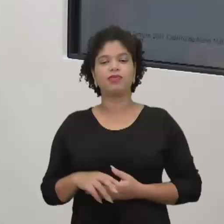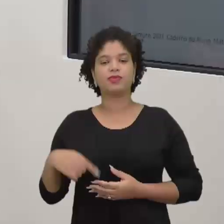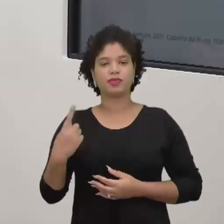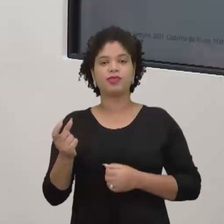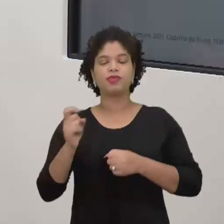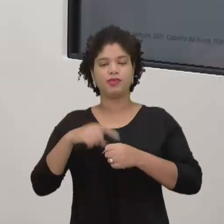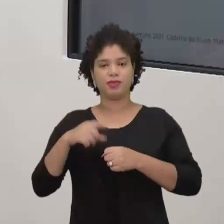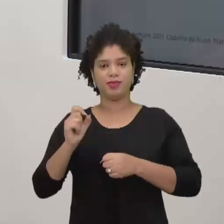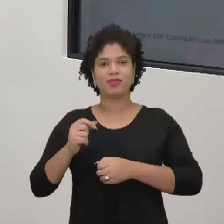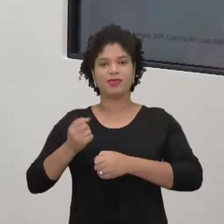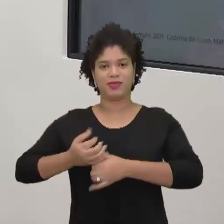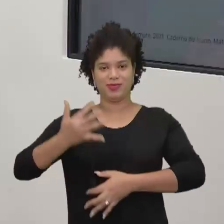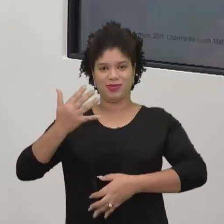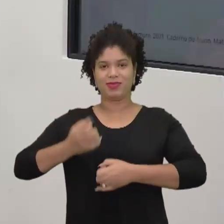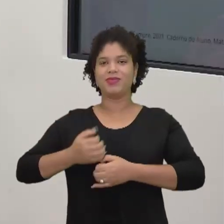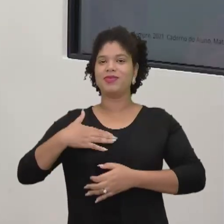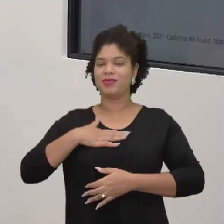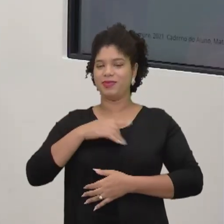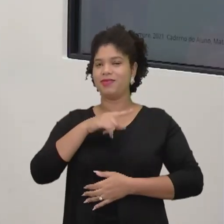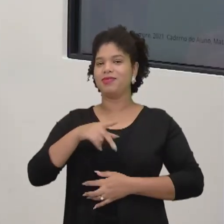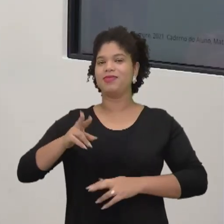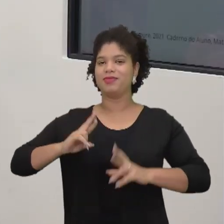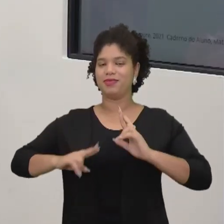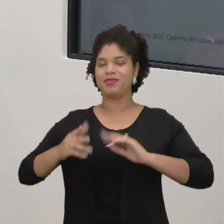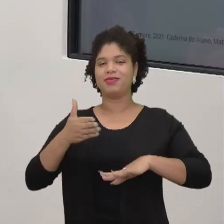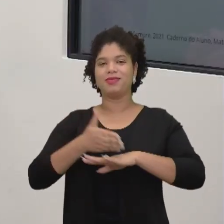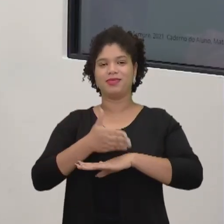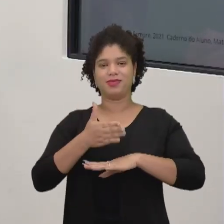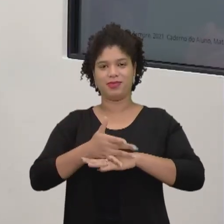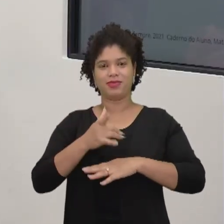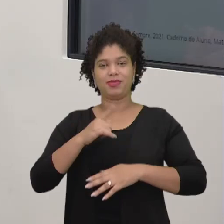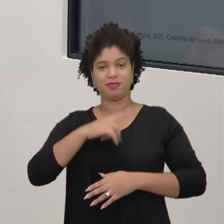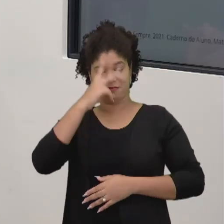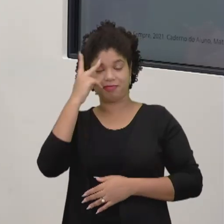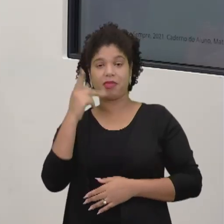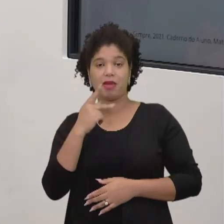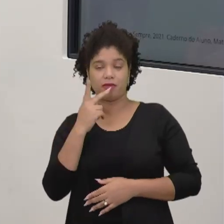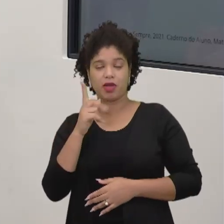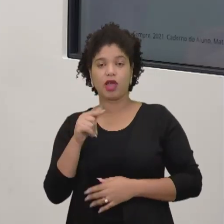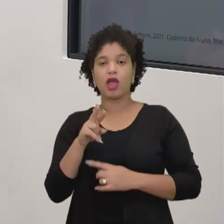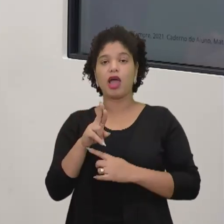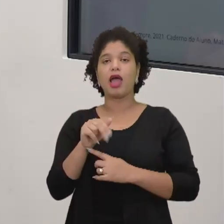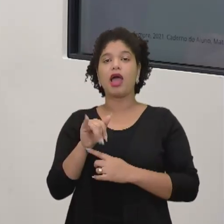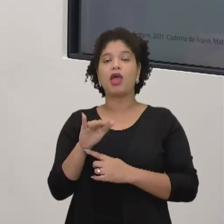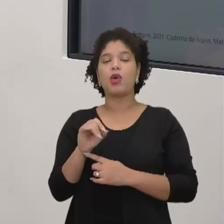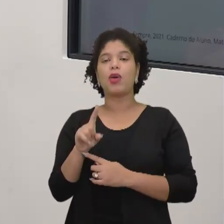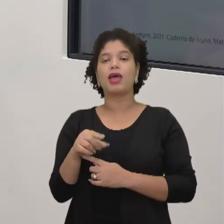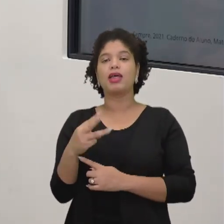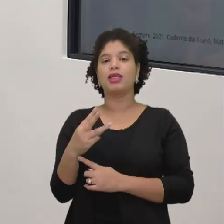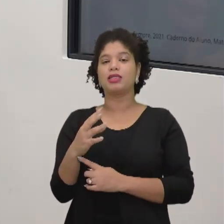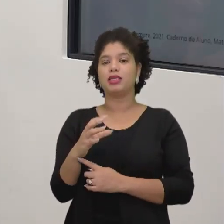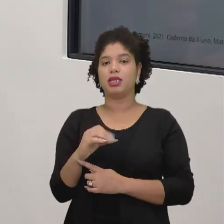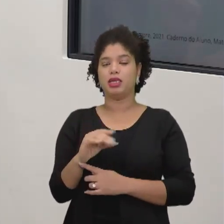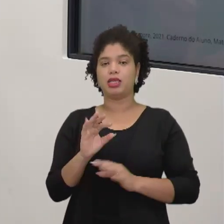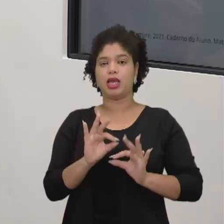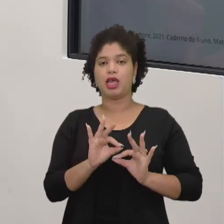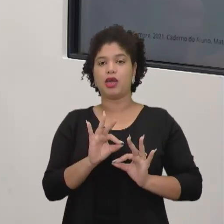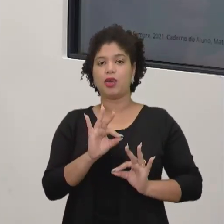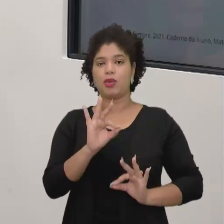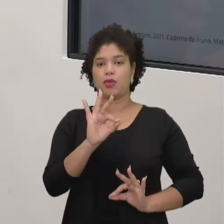Voltamos do chat. Olha, tô gostando de ver, o pessoal tá participando aí. O pessoal falou que o raio é 30, que o comprimento dá